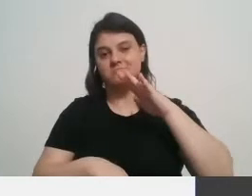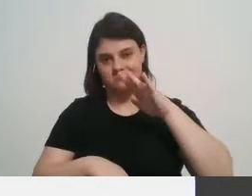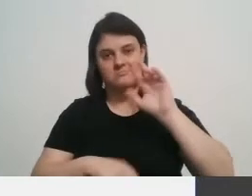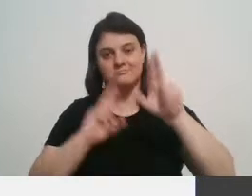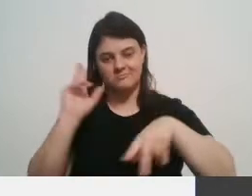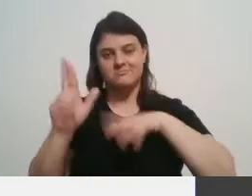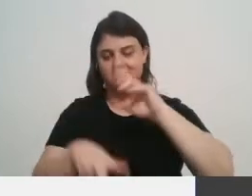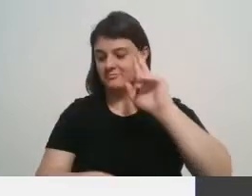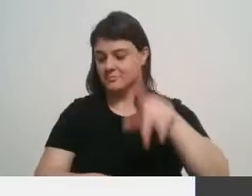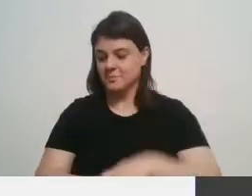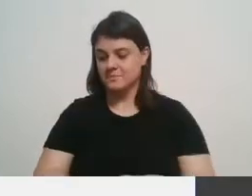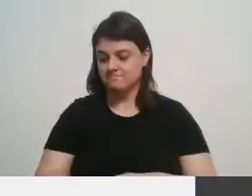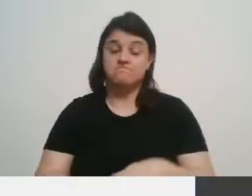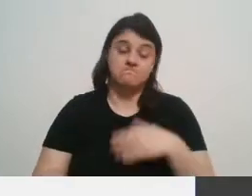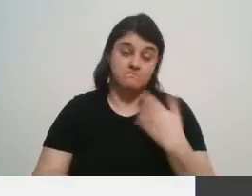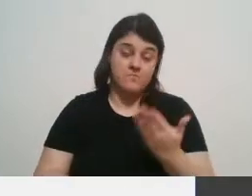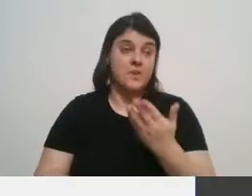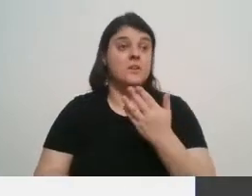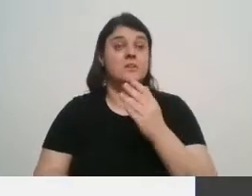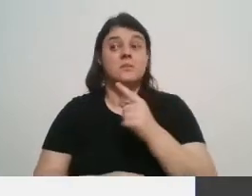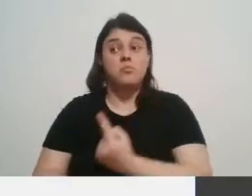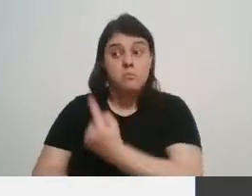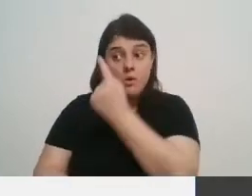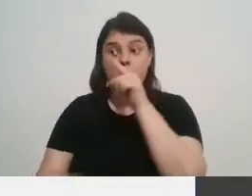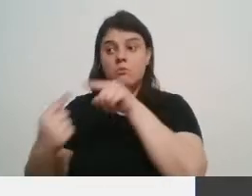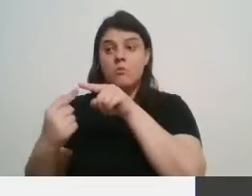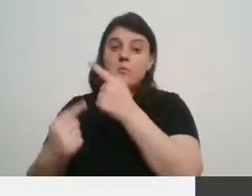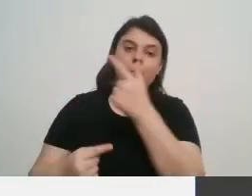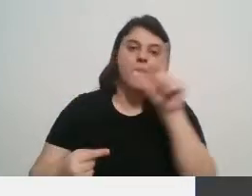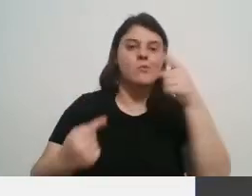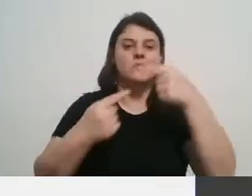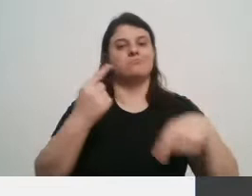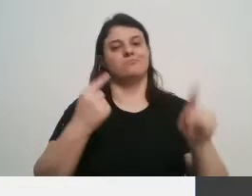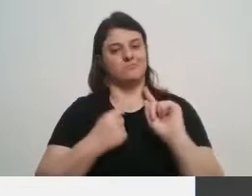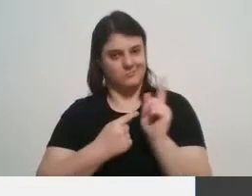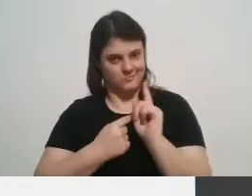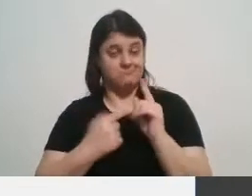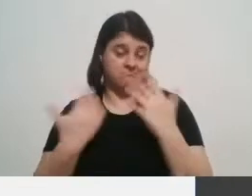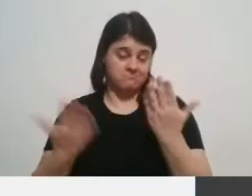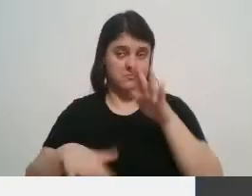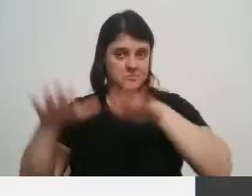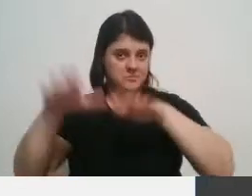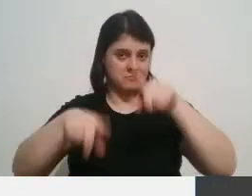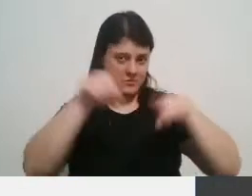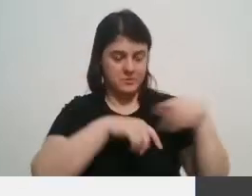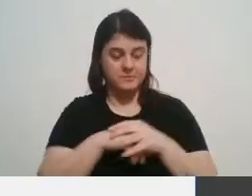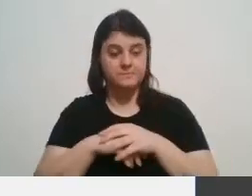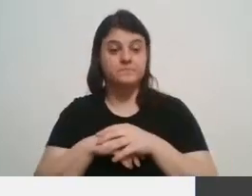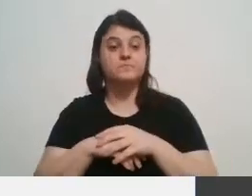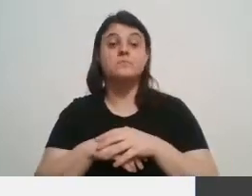de uma forma, ou seja, o que serve para um não necessariamente serve para todas, né? Última